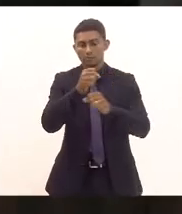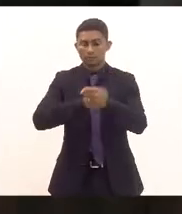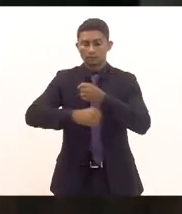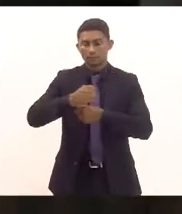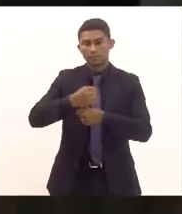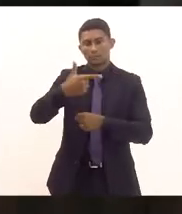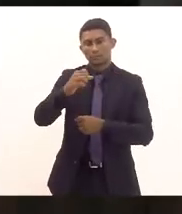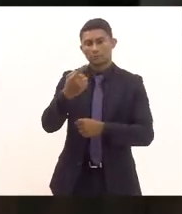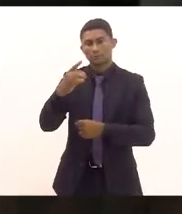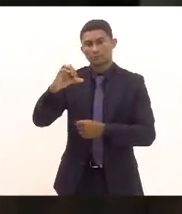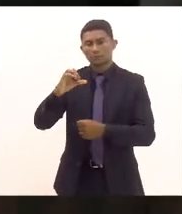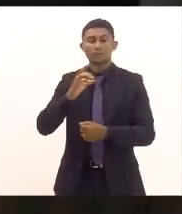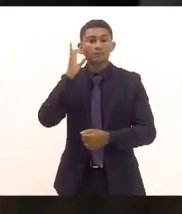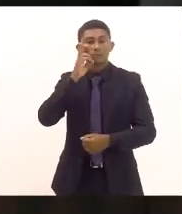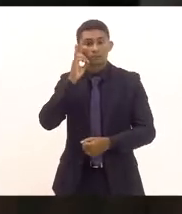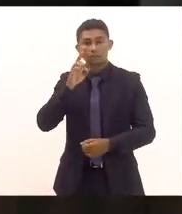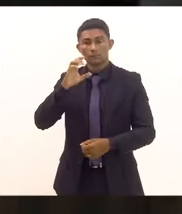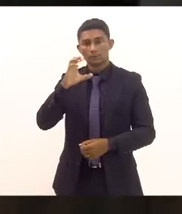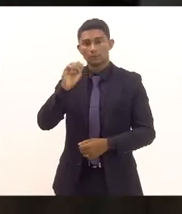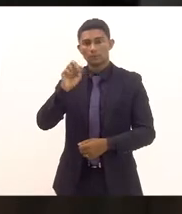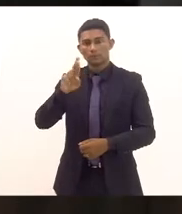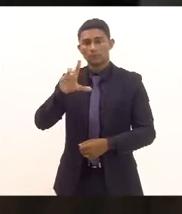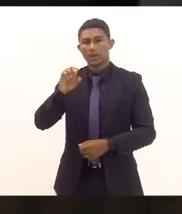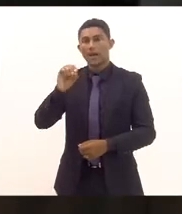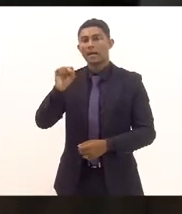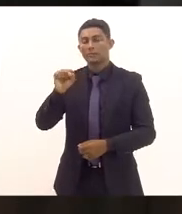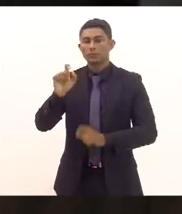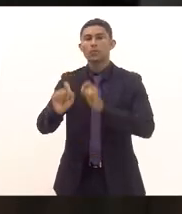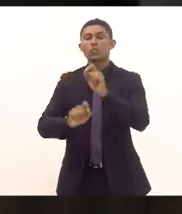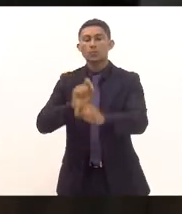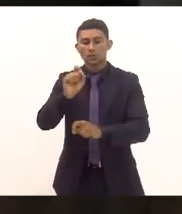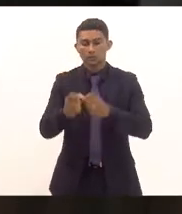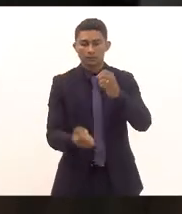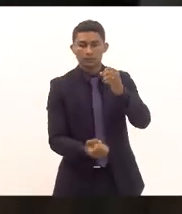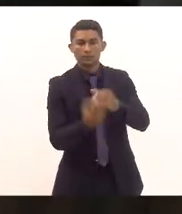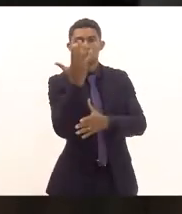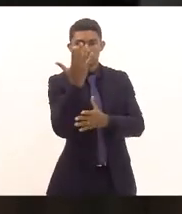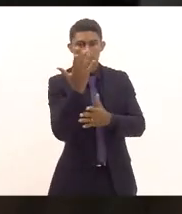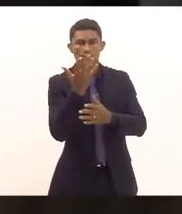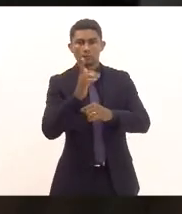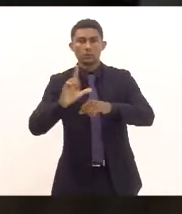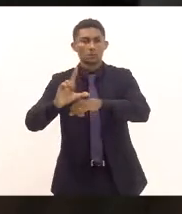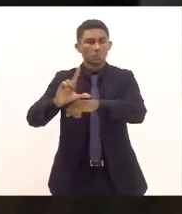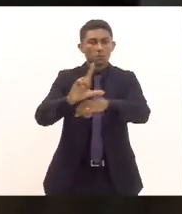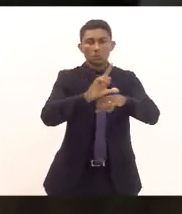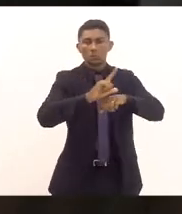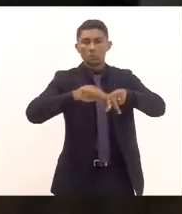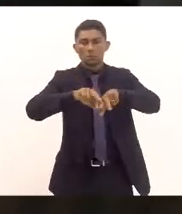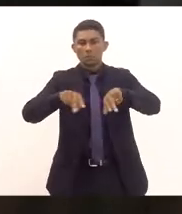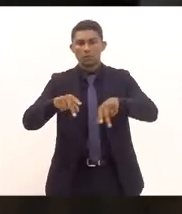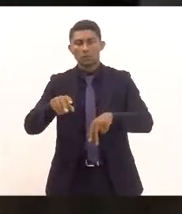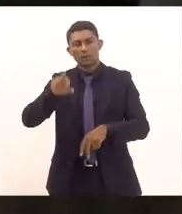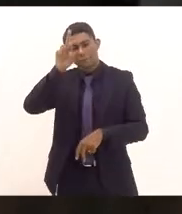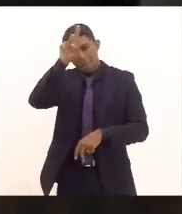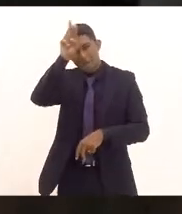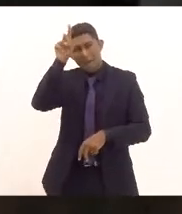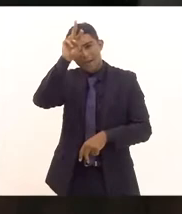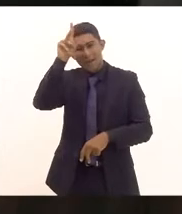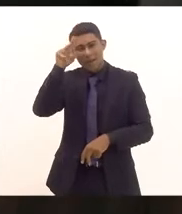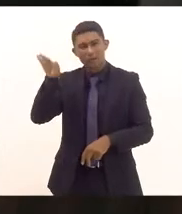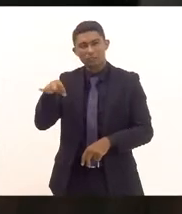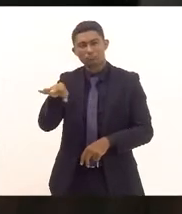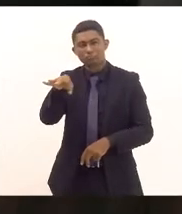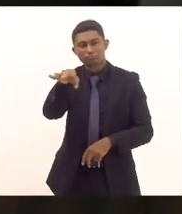19 de autoria do deputado Carlos minc que dispõe sobre a criação o comércio e transporte de abelhas sem ferrão